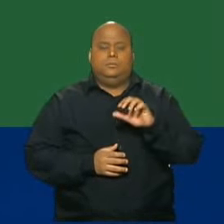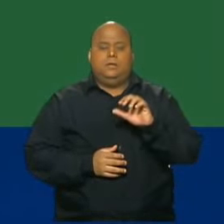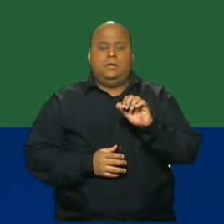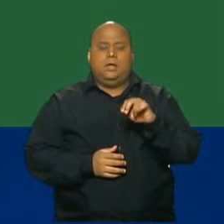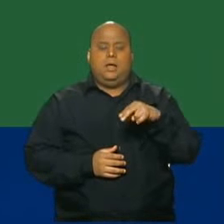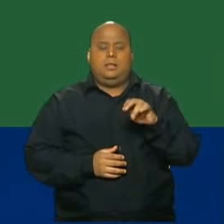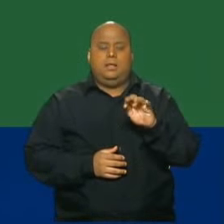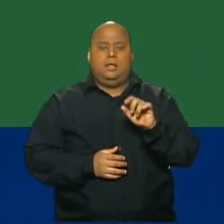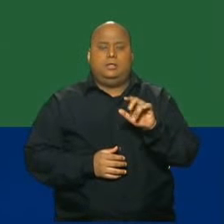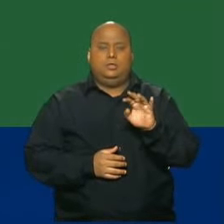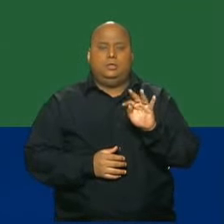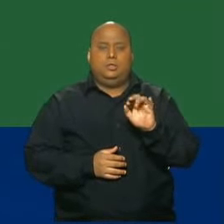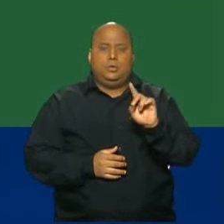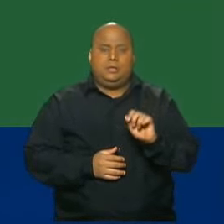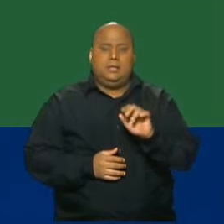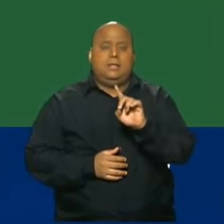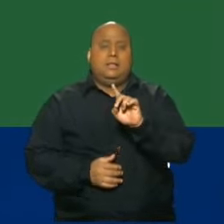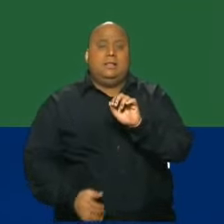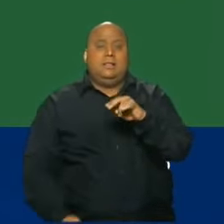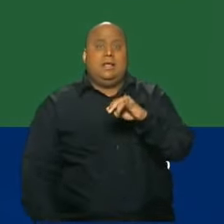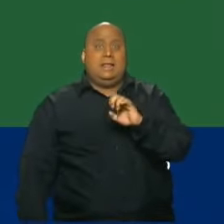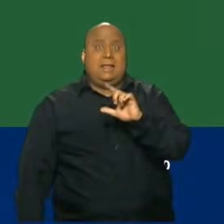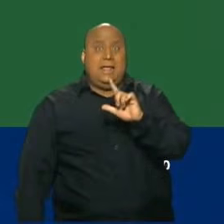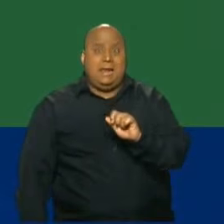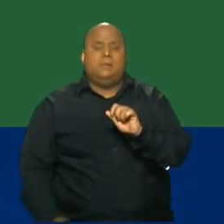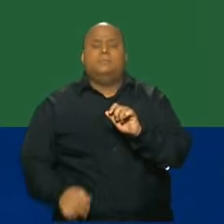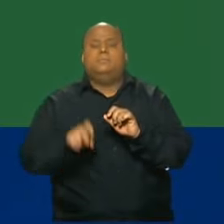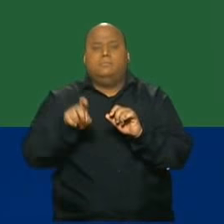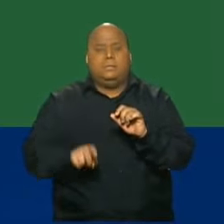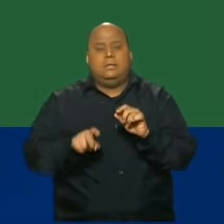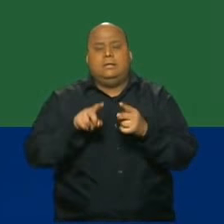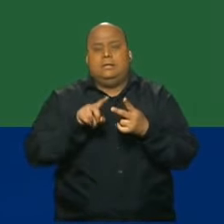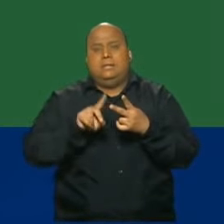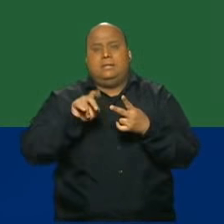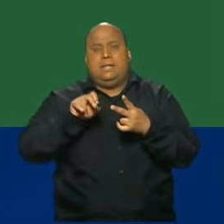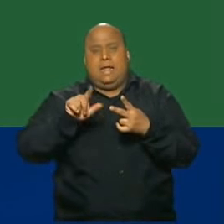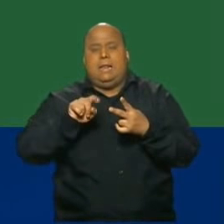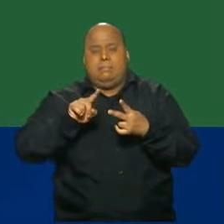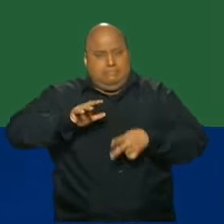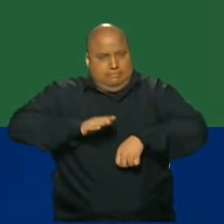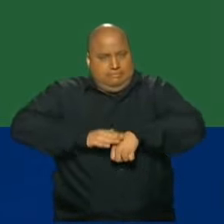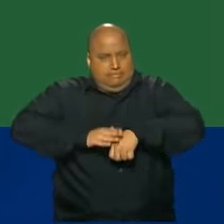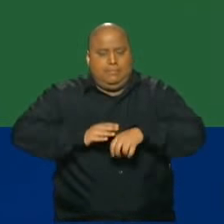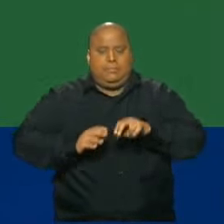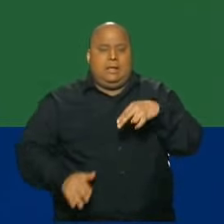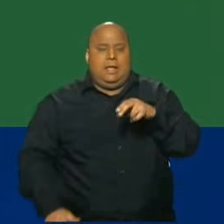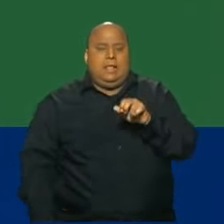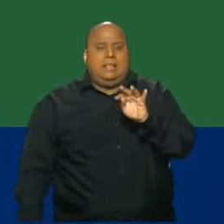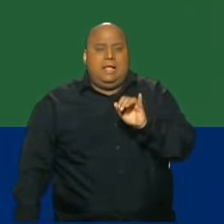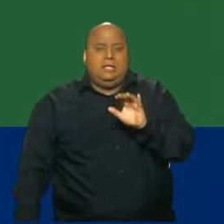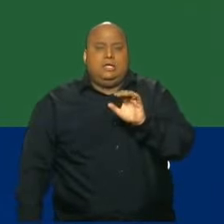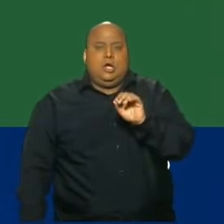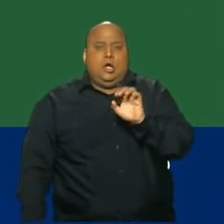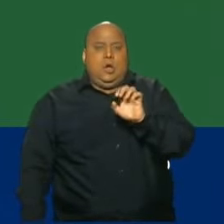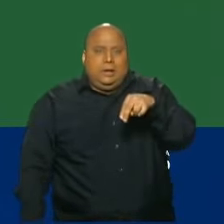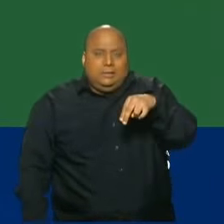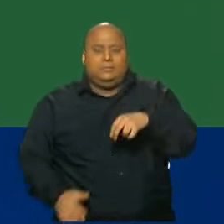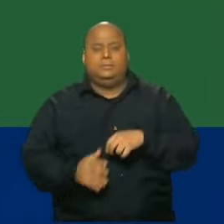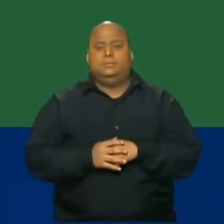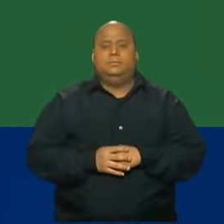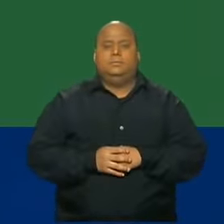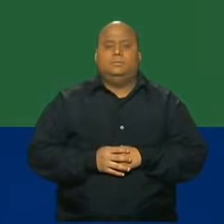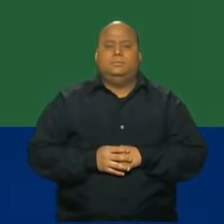Anatilda, autoria Daniela Spielmann, interpretação Daniela Spielmann e Anat Cohen.